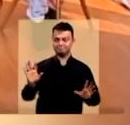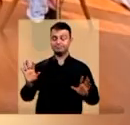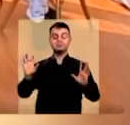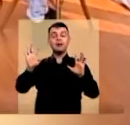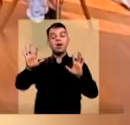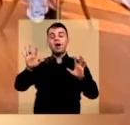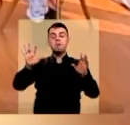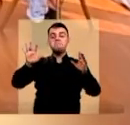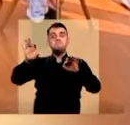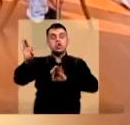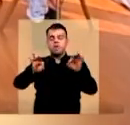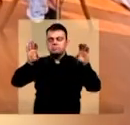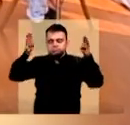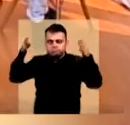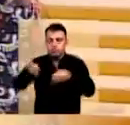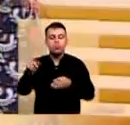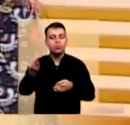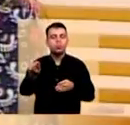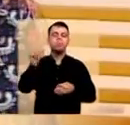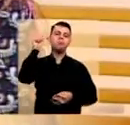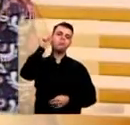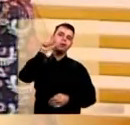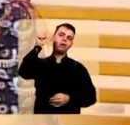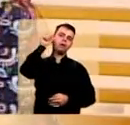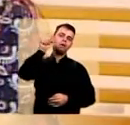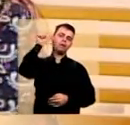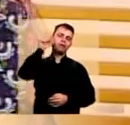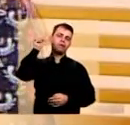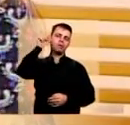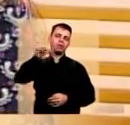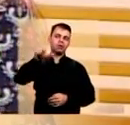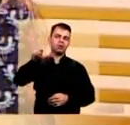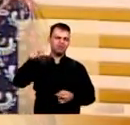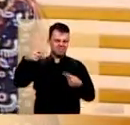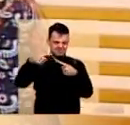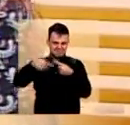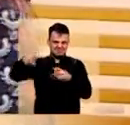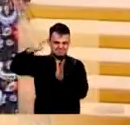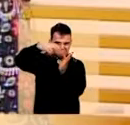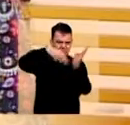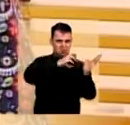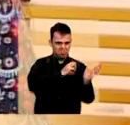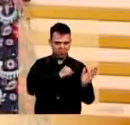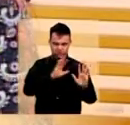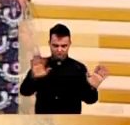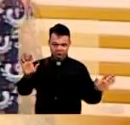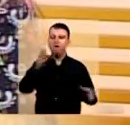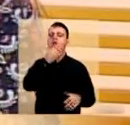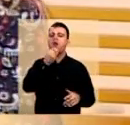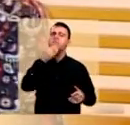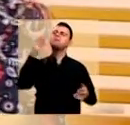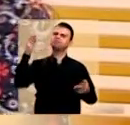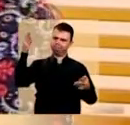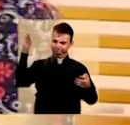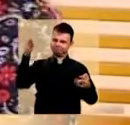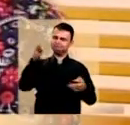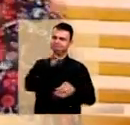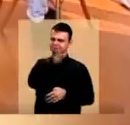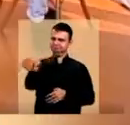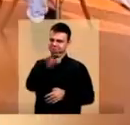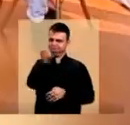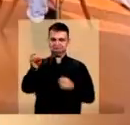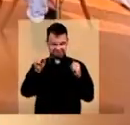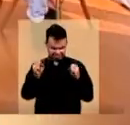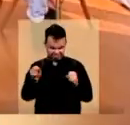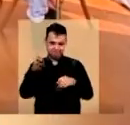esse projeto, ele quer que a gente conheça que mulher não escreve só para mulher. Então, o nosso clube também é aberto aos homens. Sim. Tá? Vocês